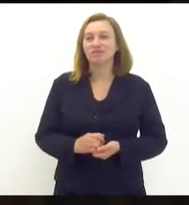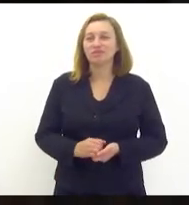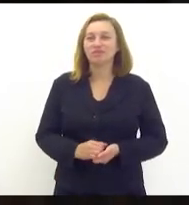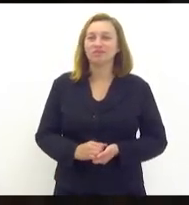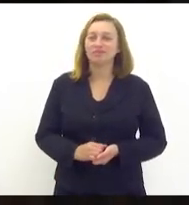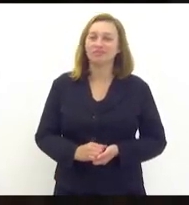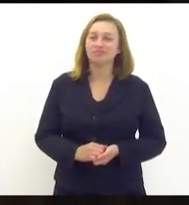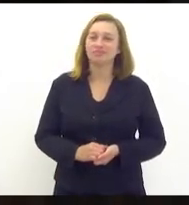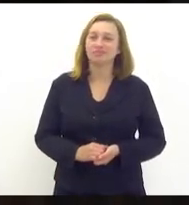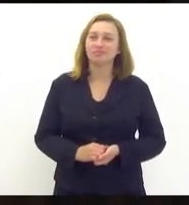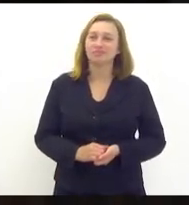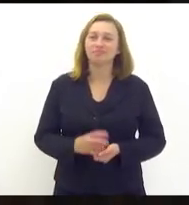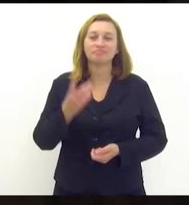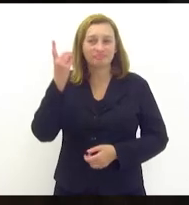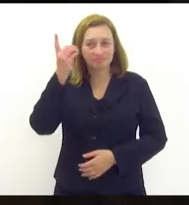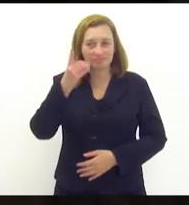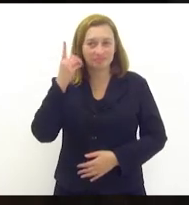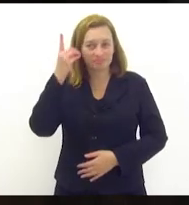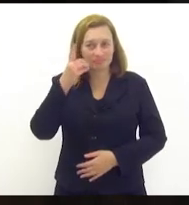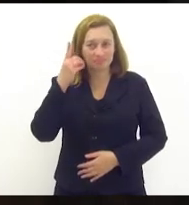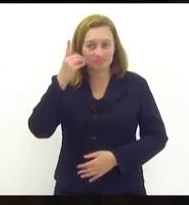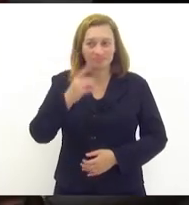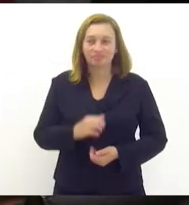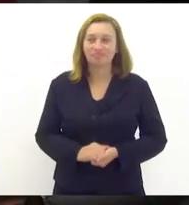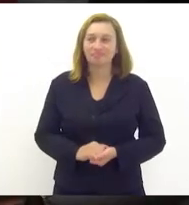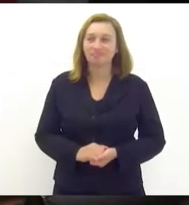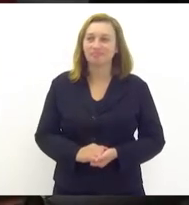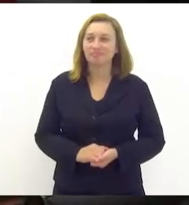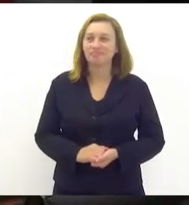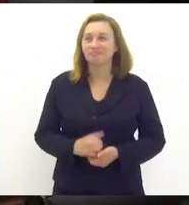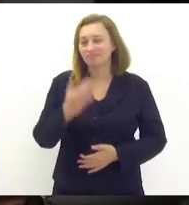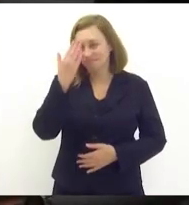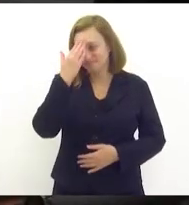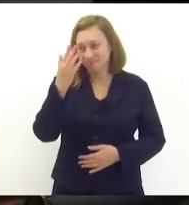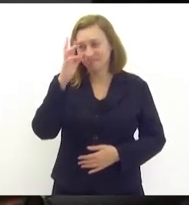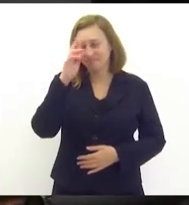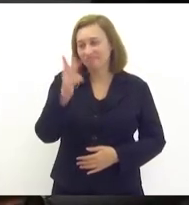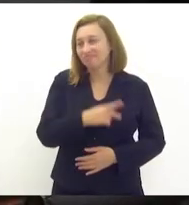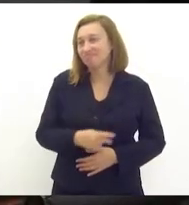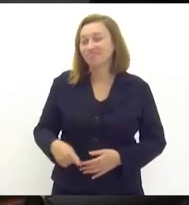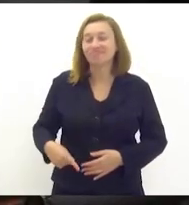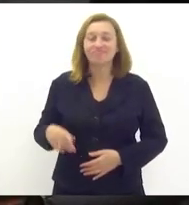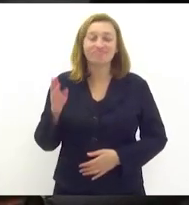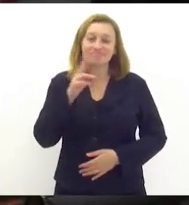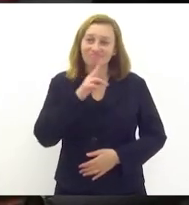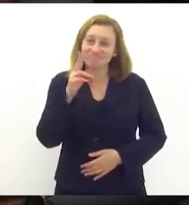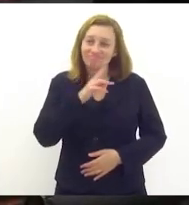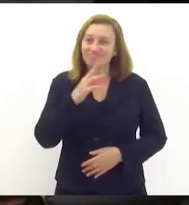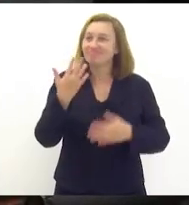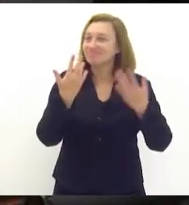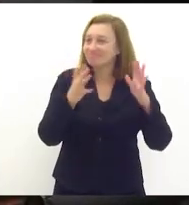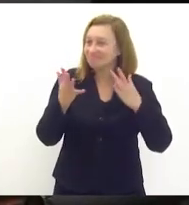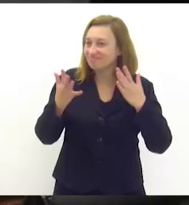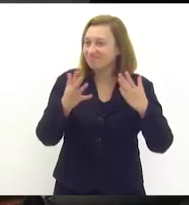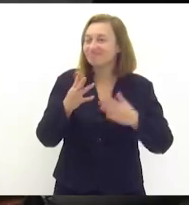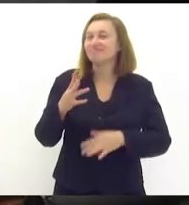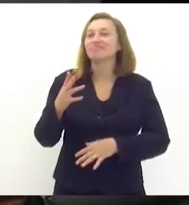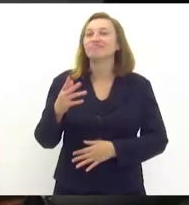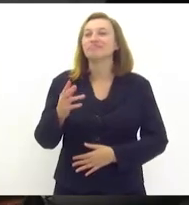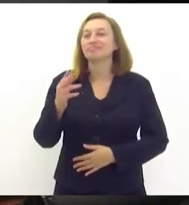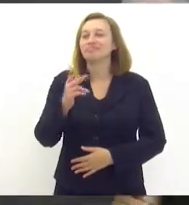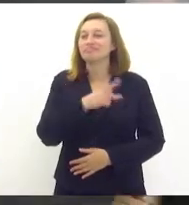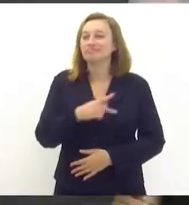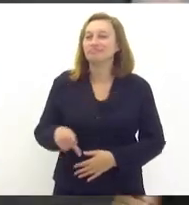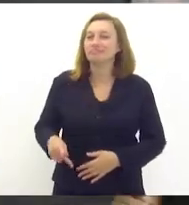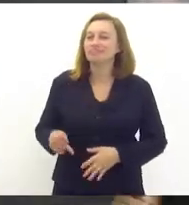Nossa nove deputada Obrigada Presidente queria elogiar o projeto do deputado